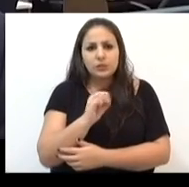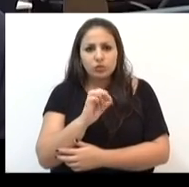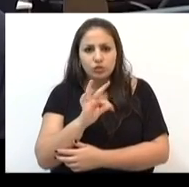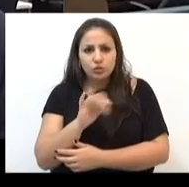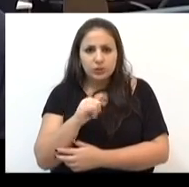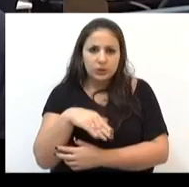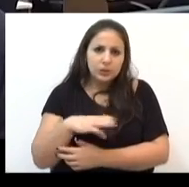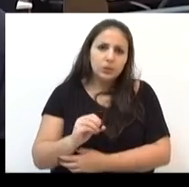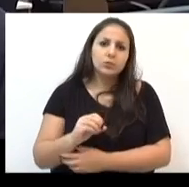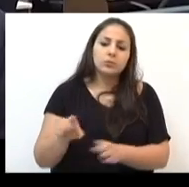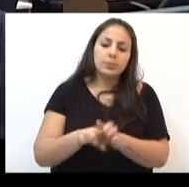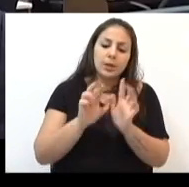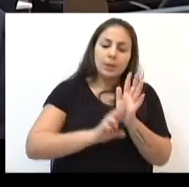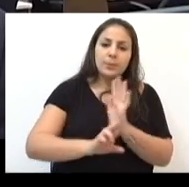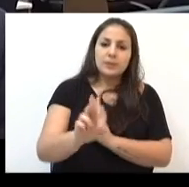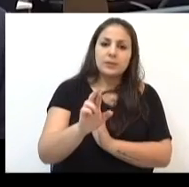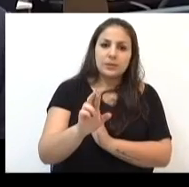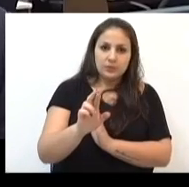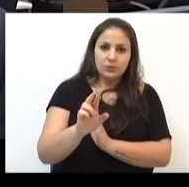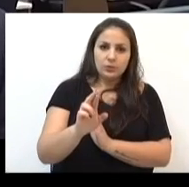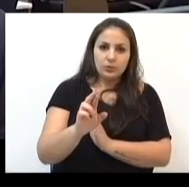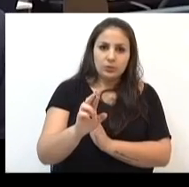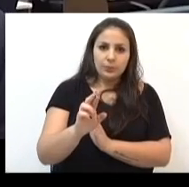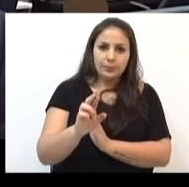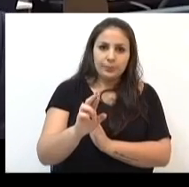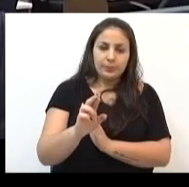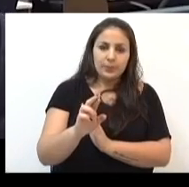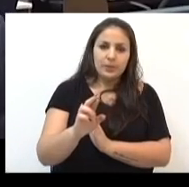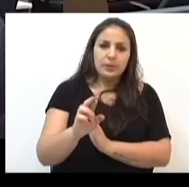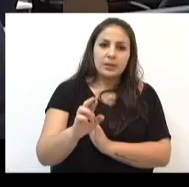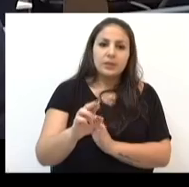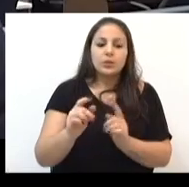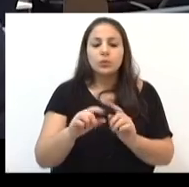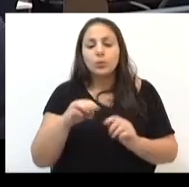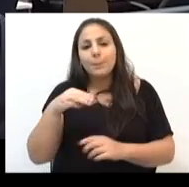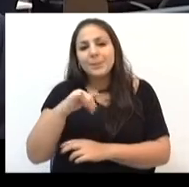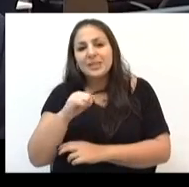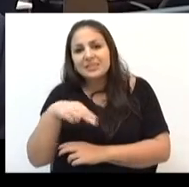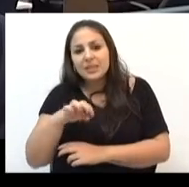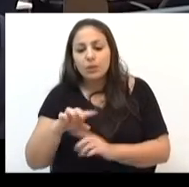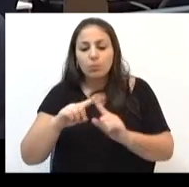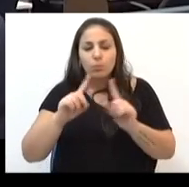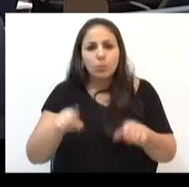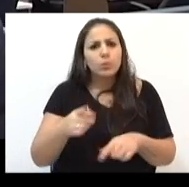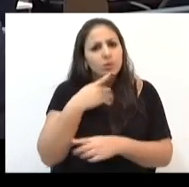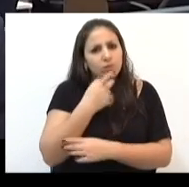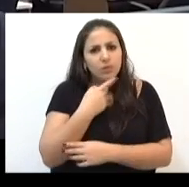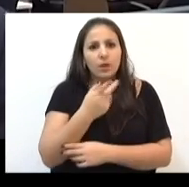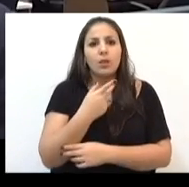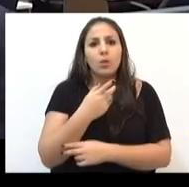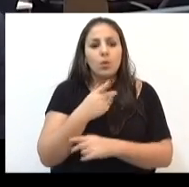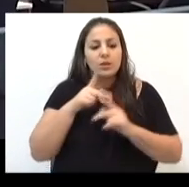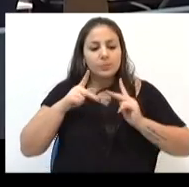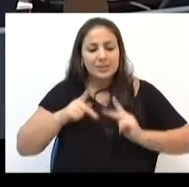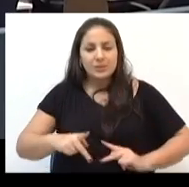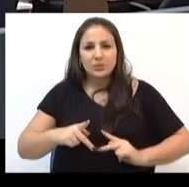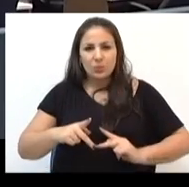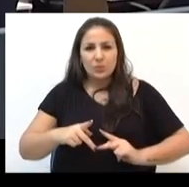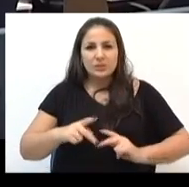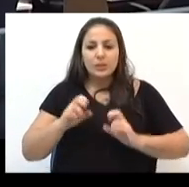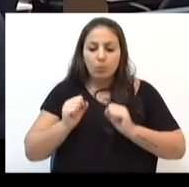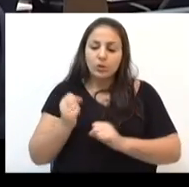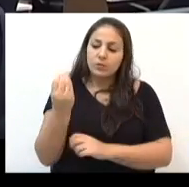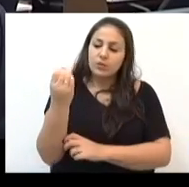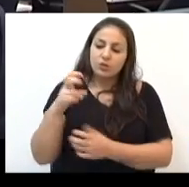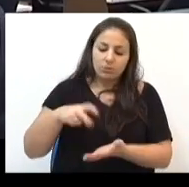que é representante do Ministério Público, que bateu muito forte no tema dos passageiros em pé, que são autorizados